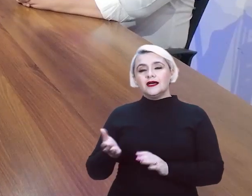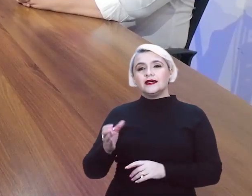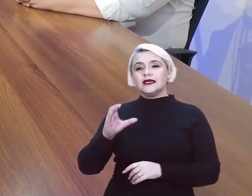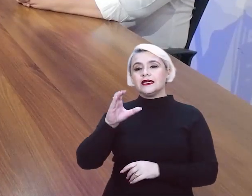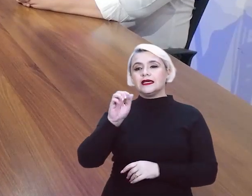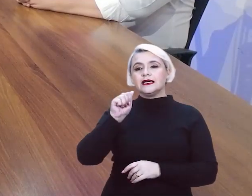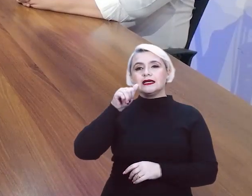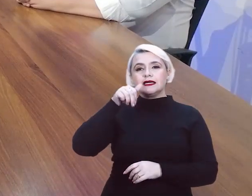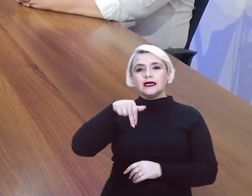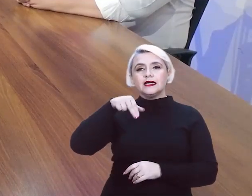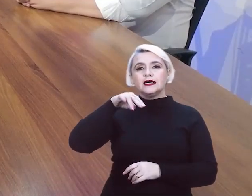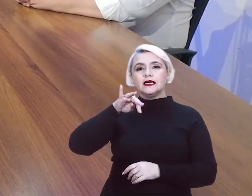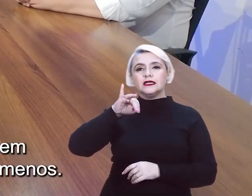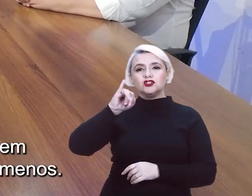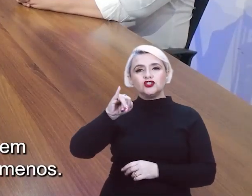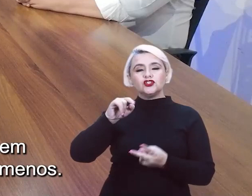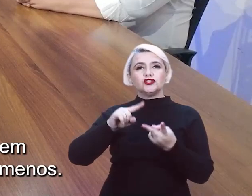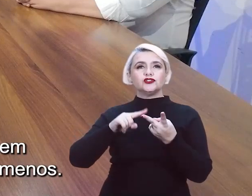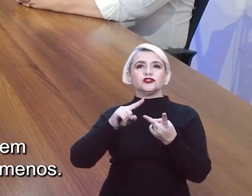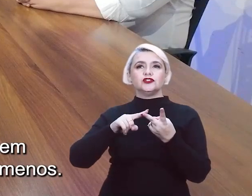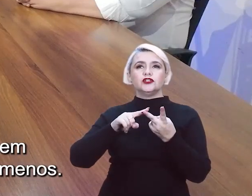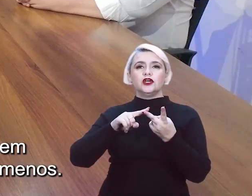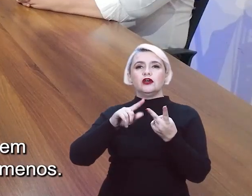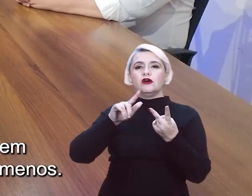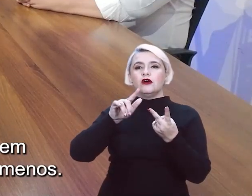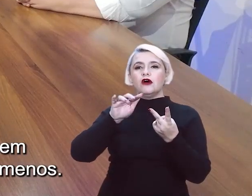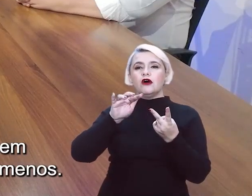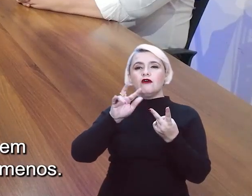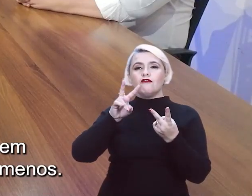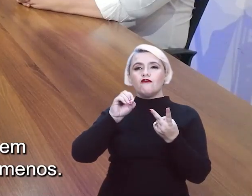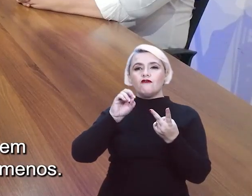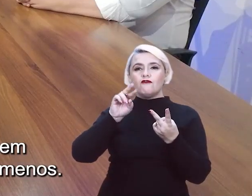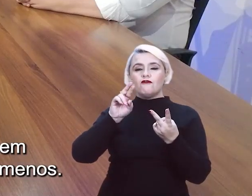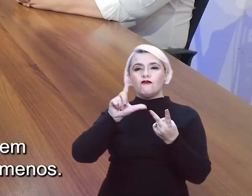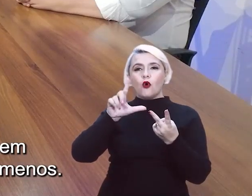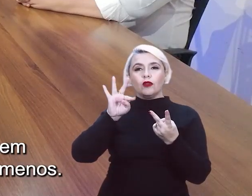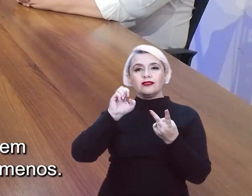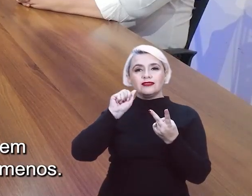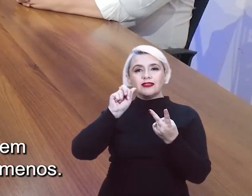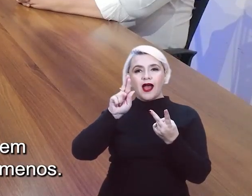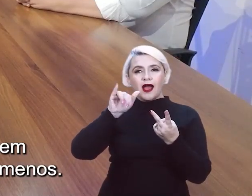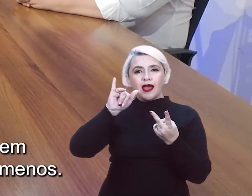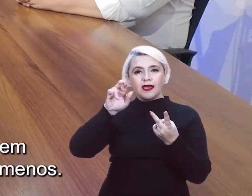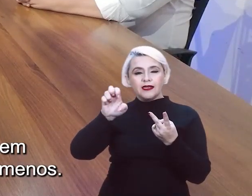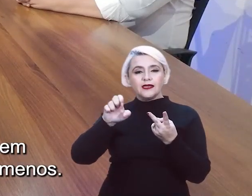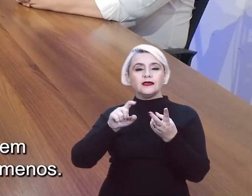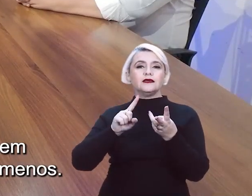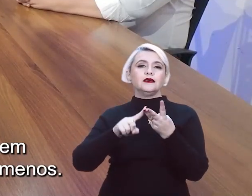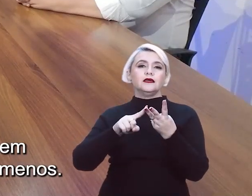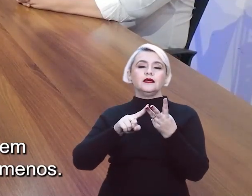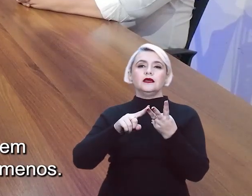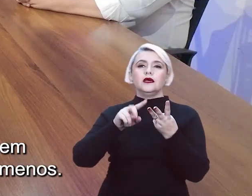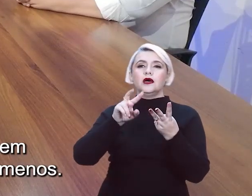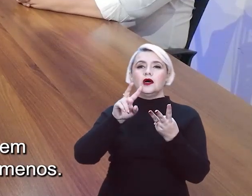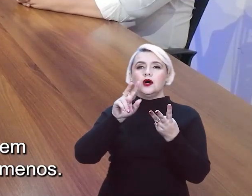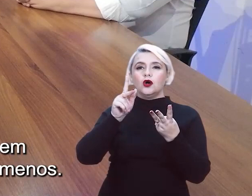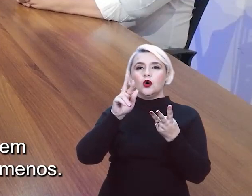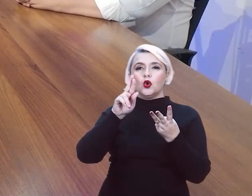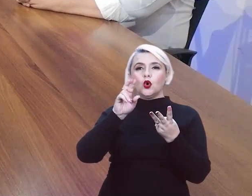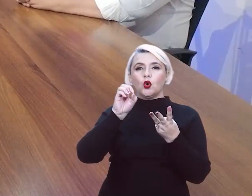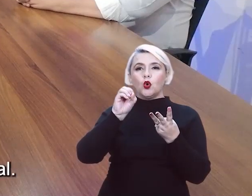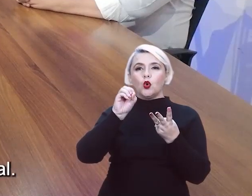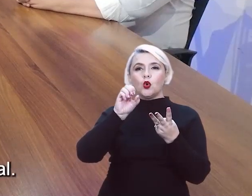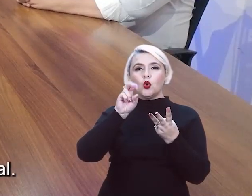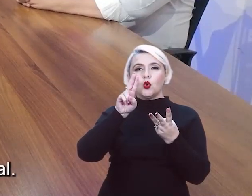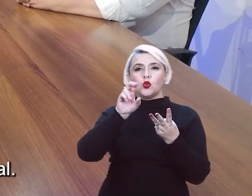Kant, Voltaire, o Rousseau. Uhum. Rousseau deixa muito bem claro que nós, negros, pensamos